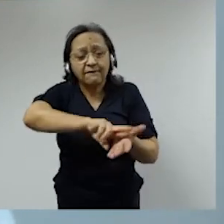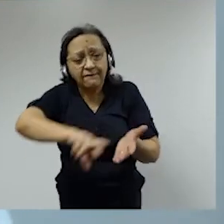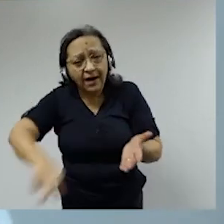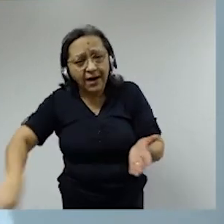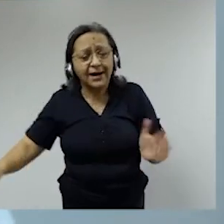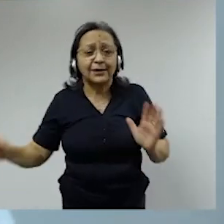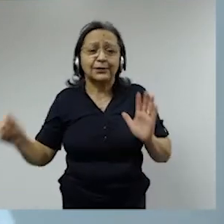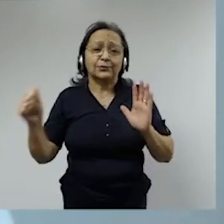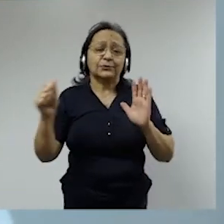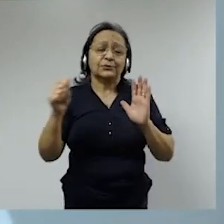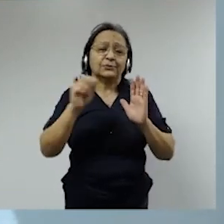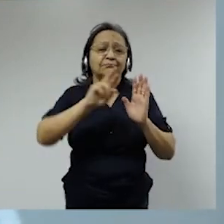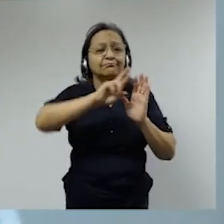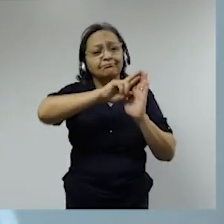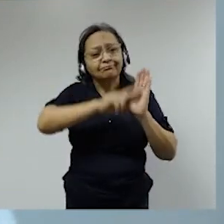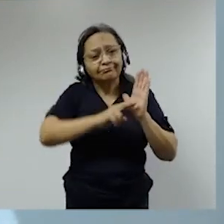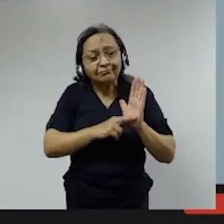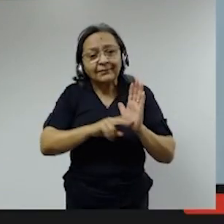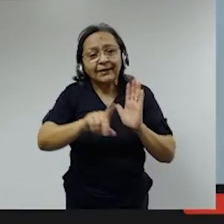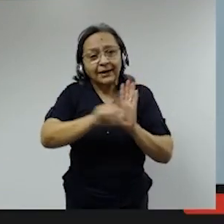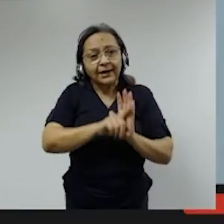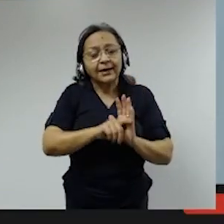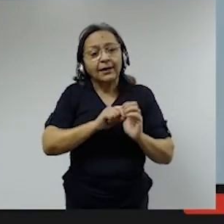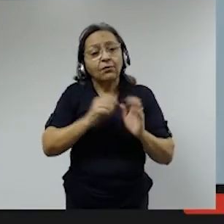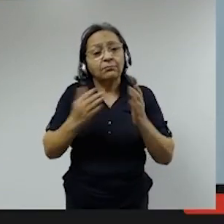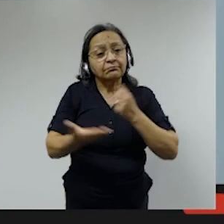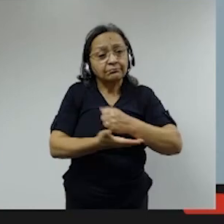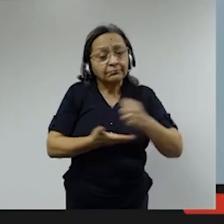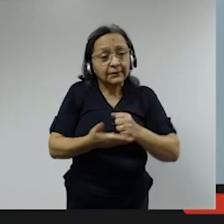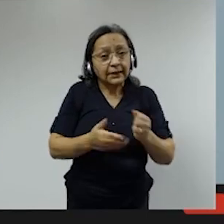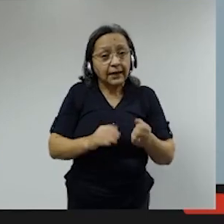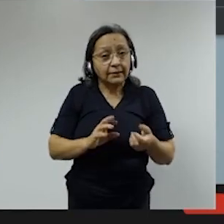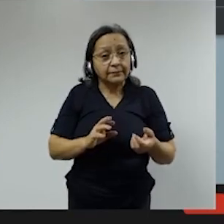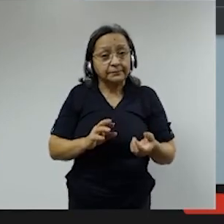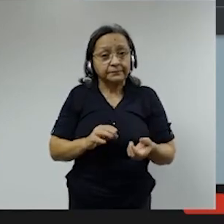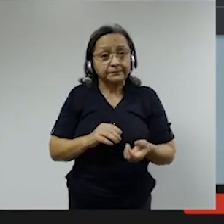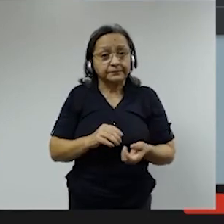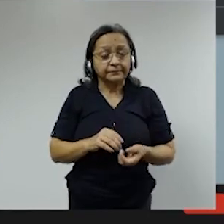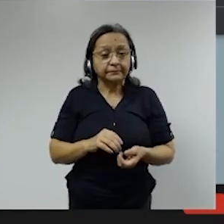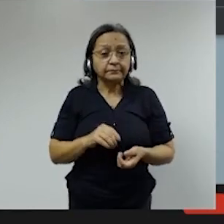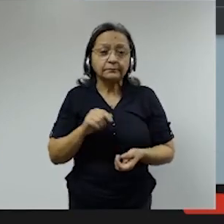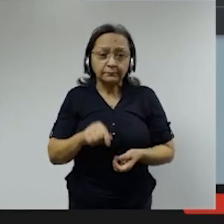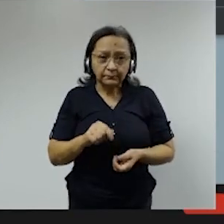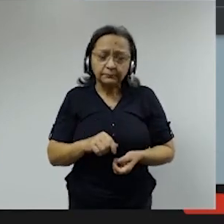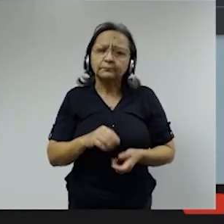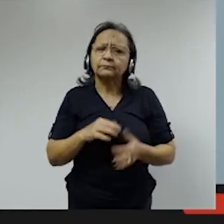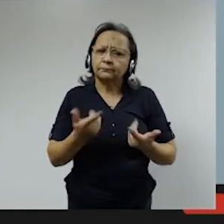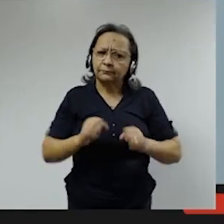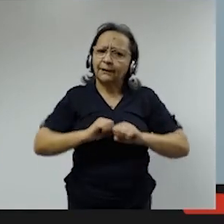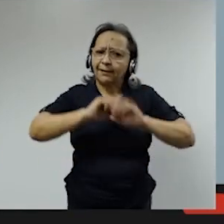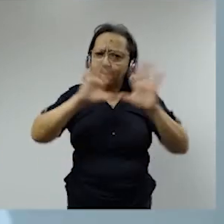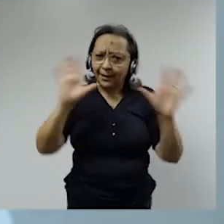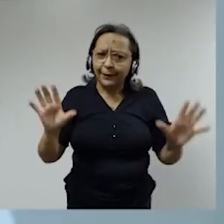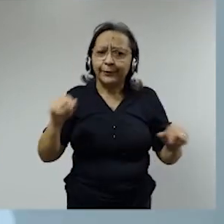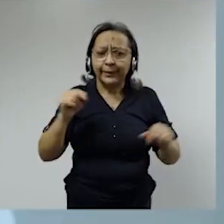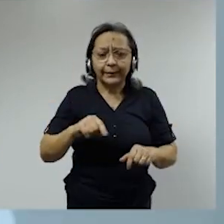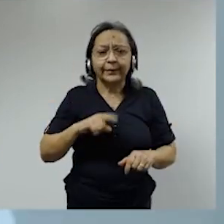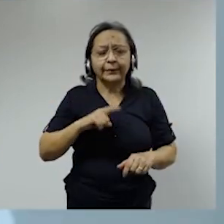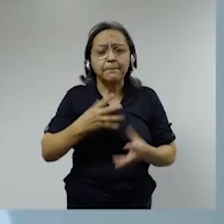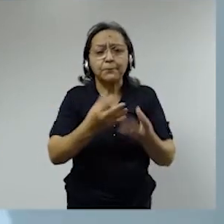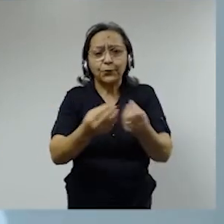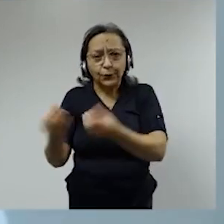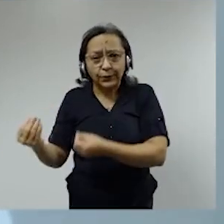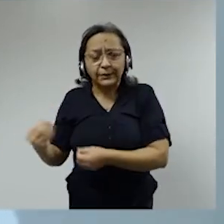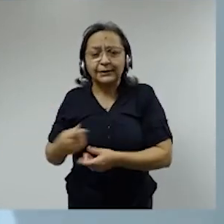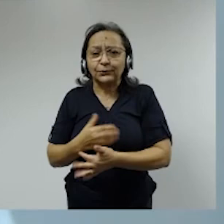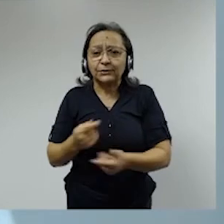civis, trabalhistas e processuais que, com base na imprevisão, e é um caso, evidentemente, aqui, até mais do que imprevisão, de